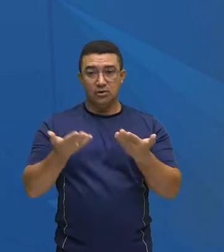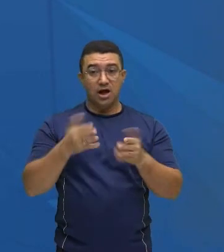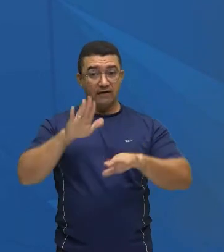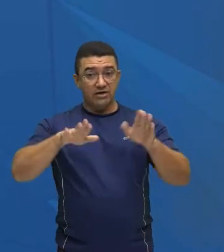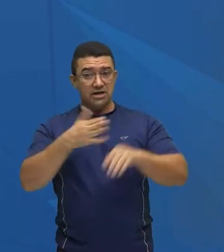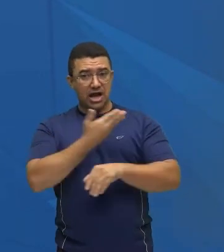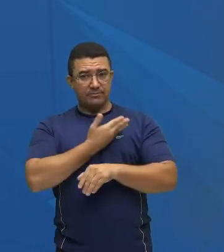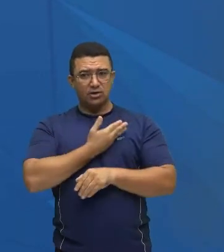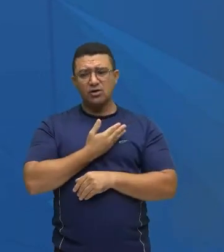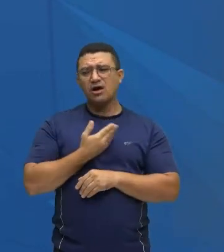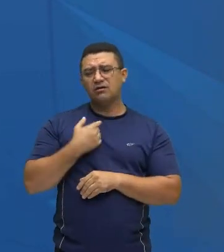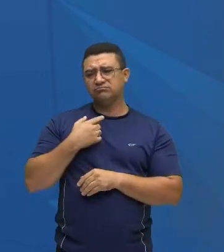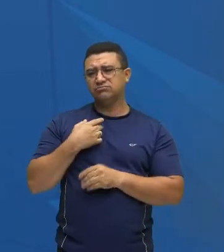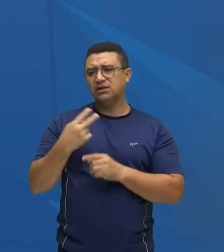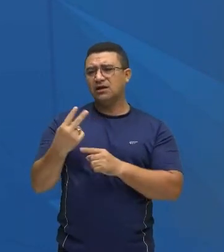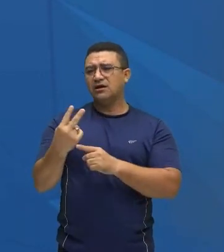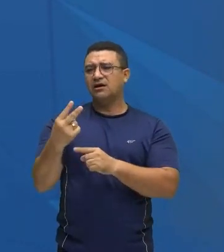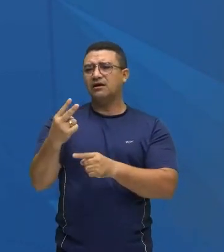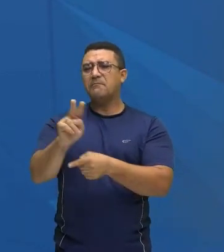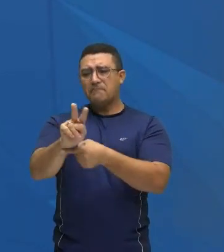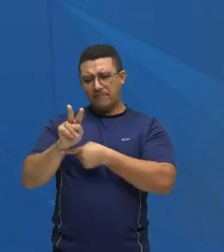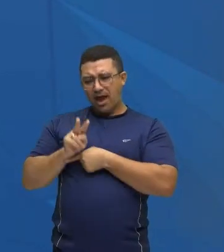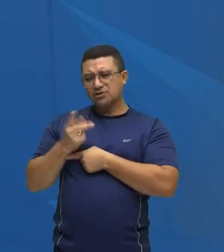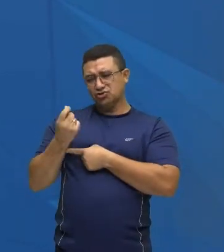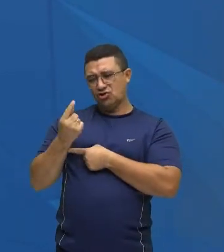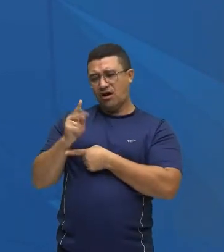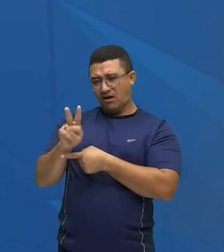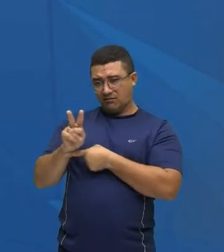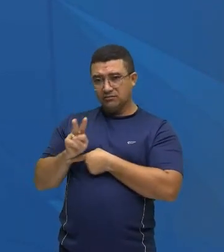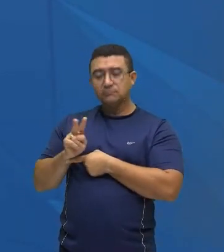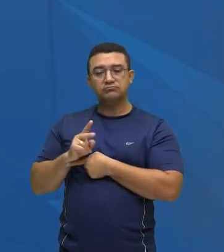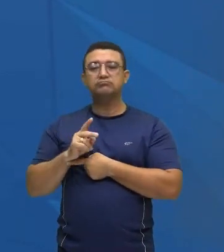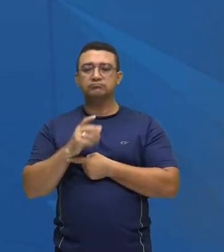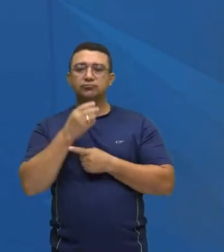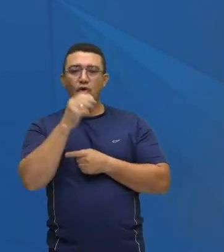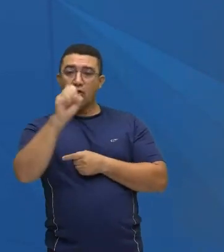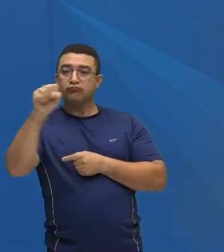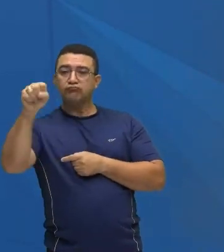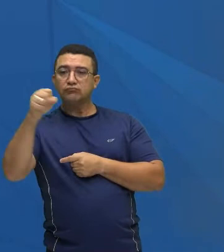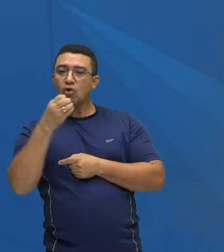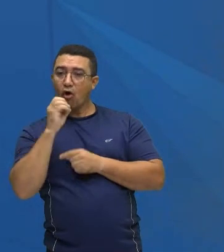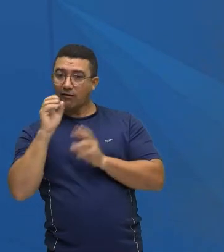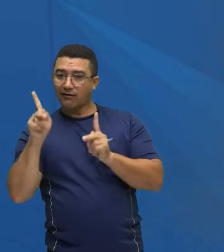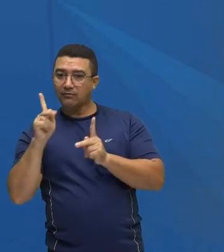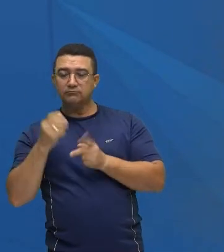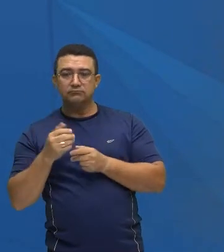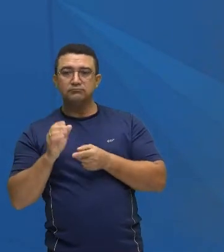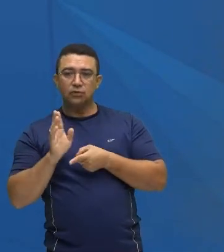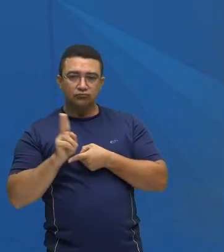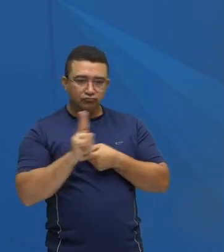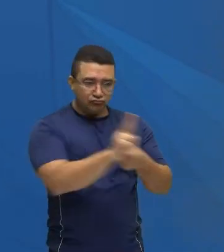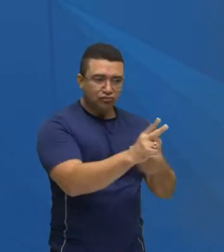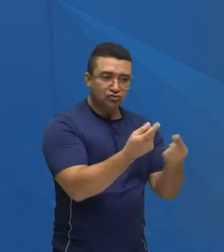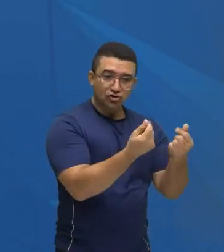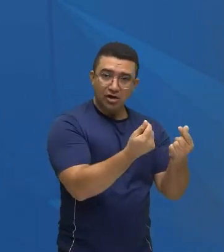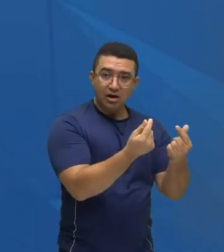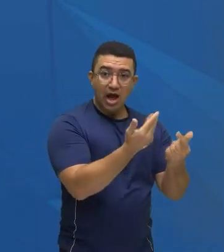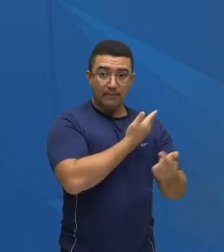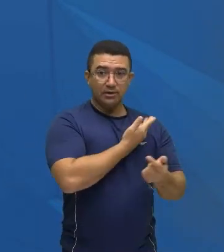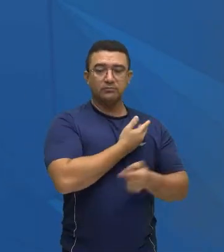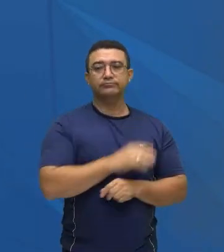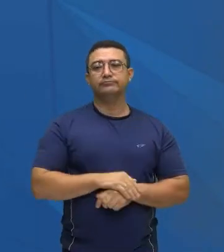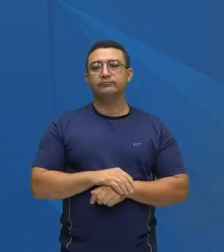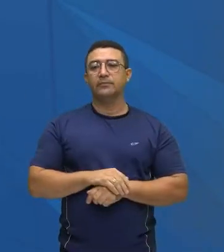e tal, mas na hora de pagar, não pagou, deu calote, e aí, como é que fica